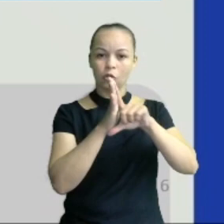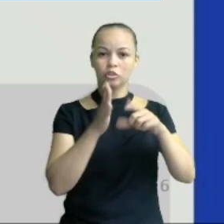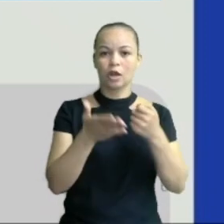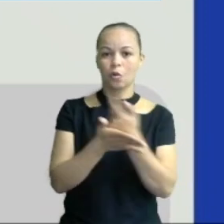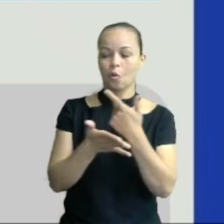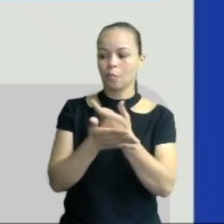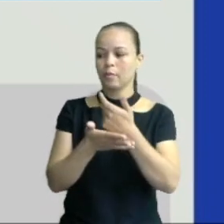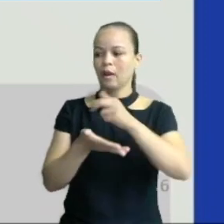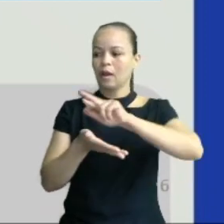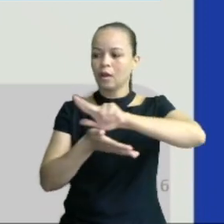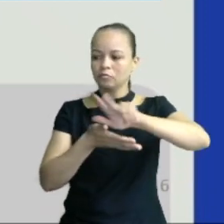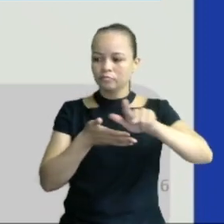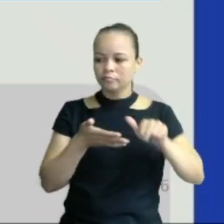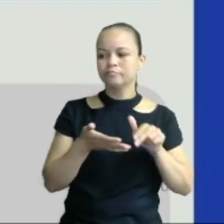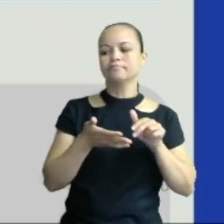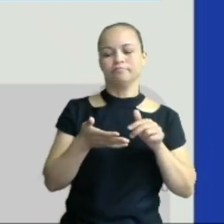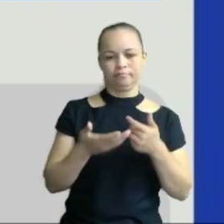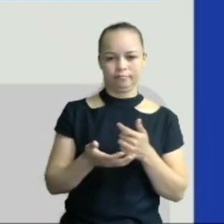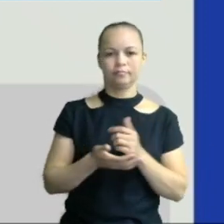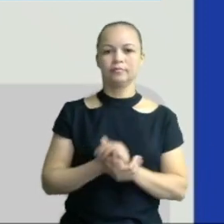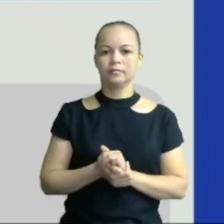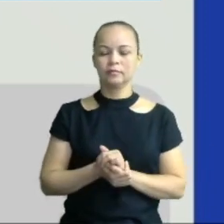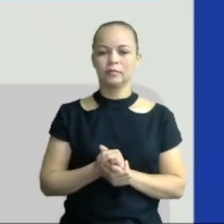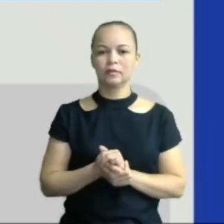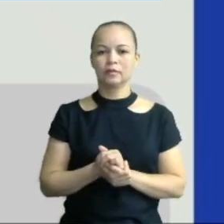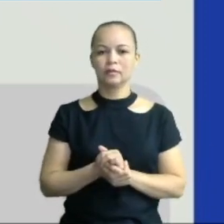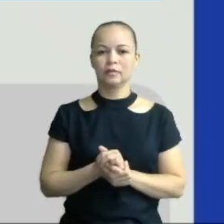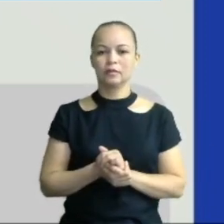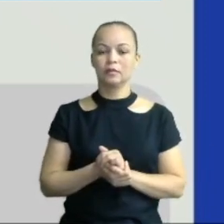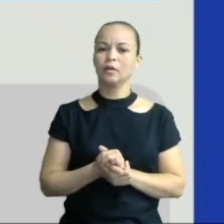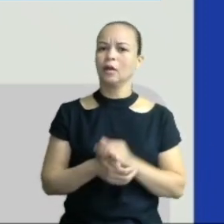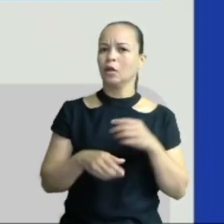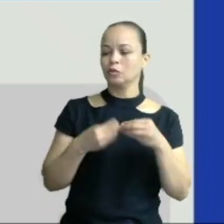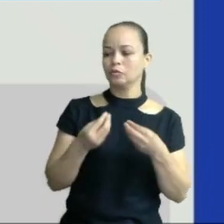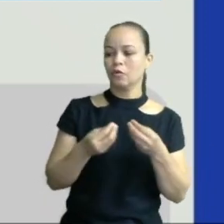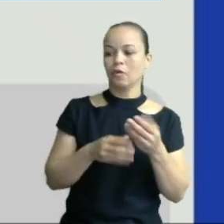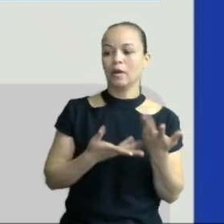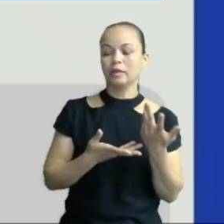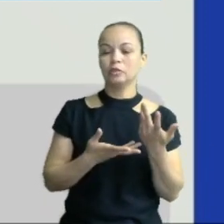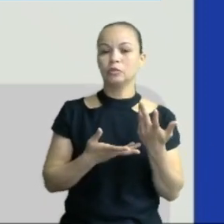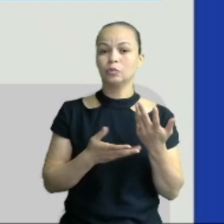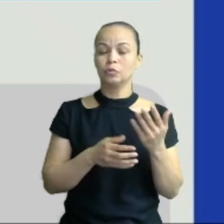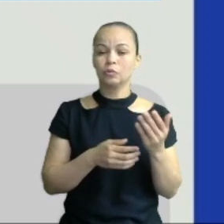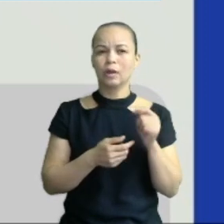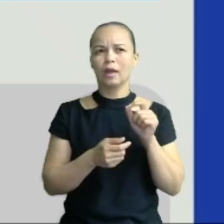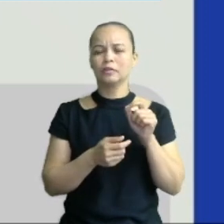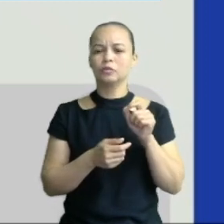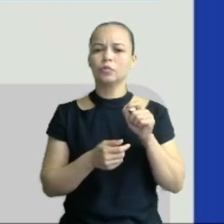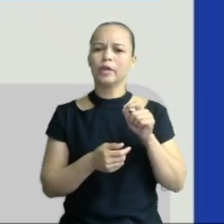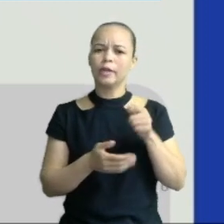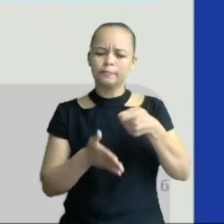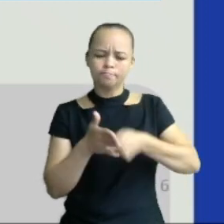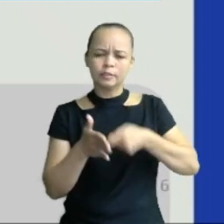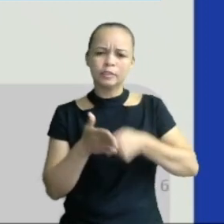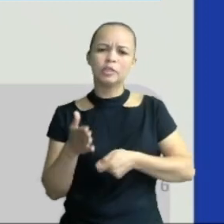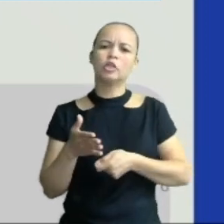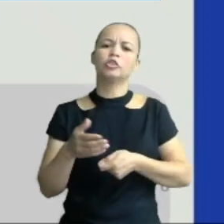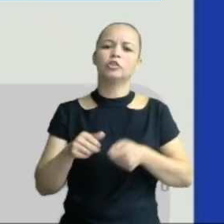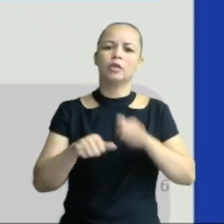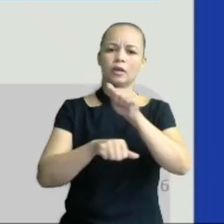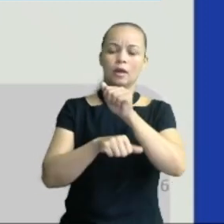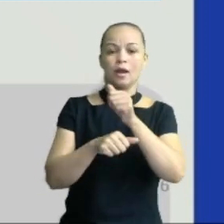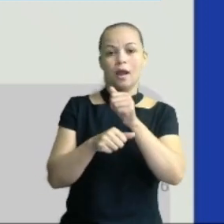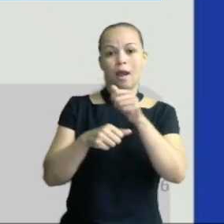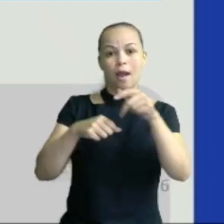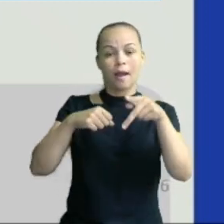observe. Vamos, no caso, ele exige uma preposição a,